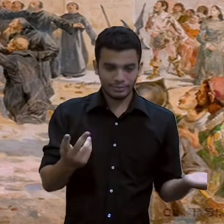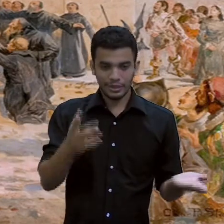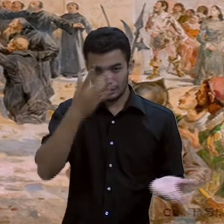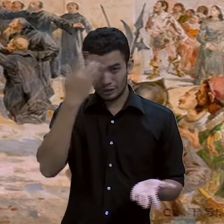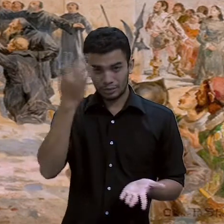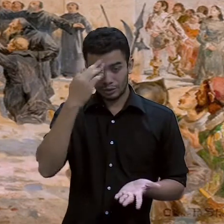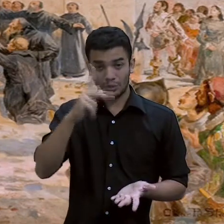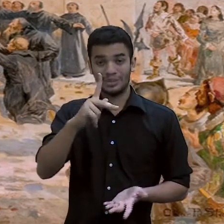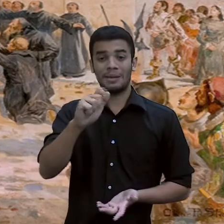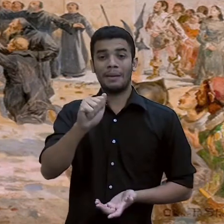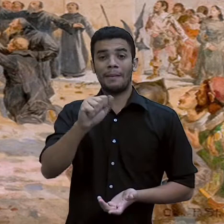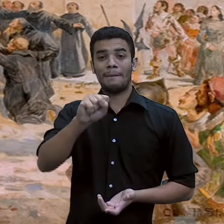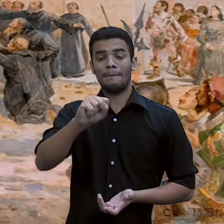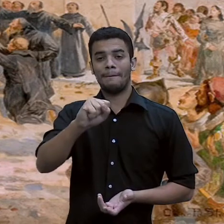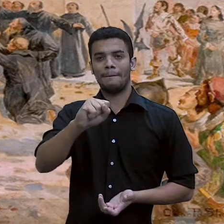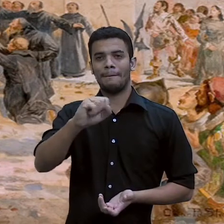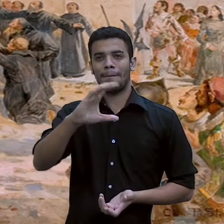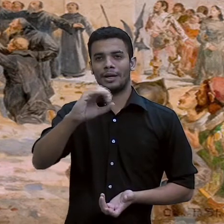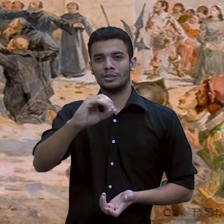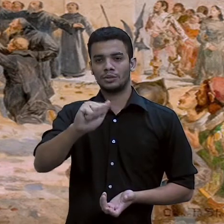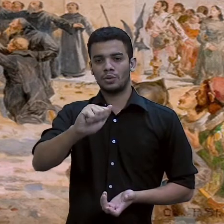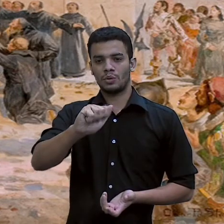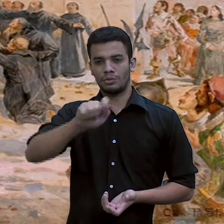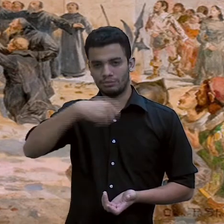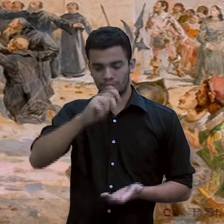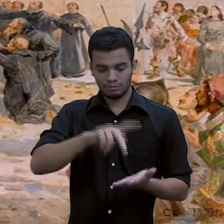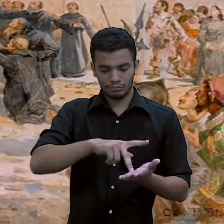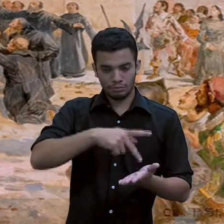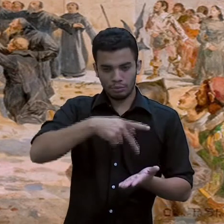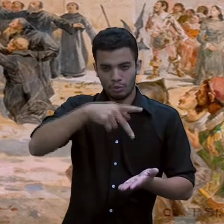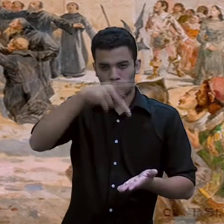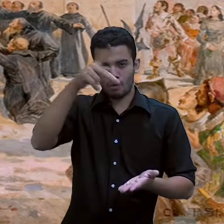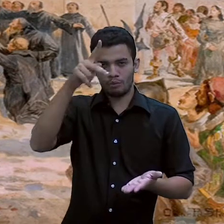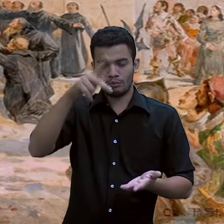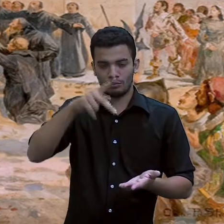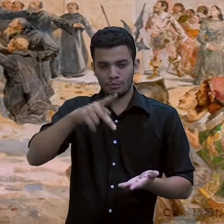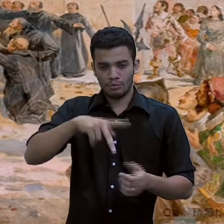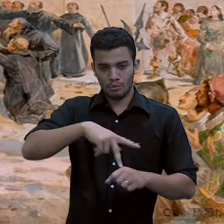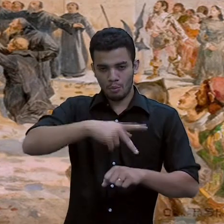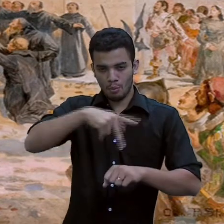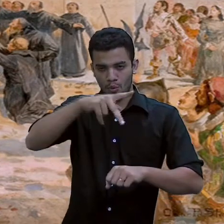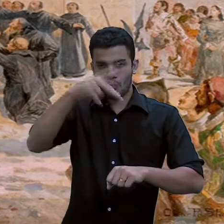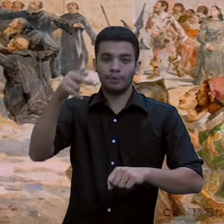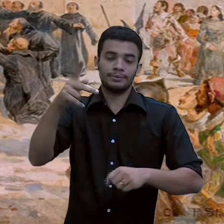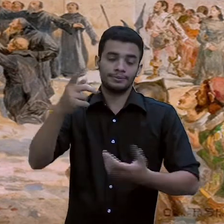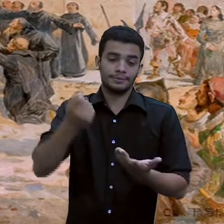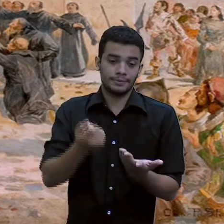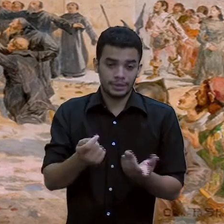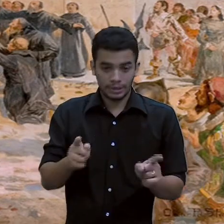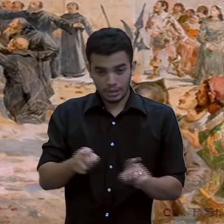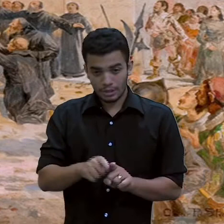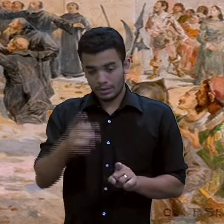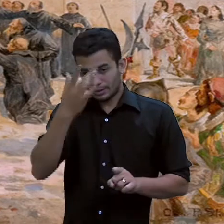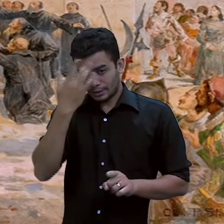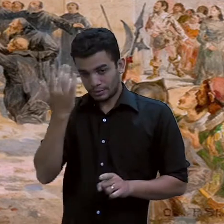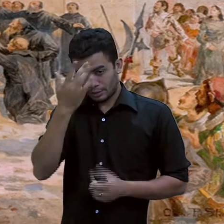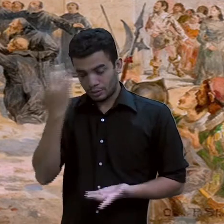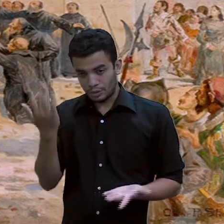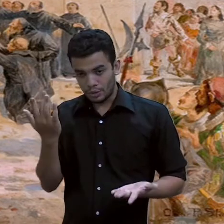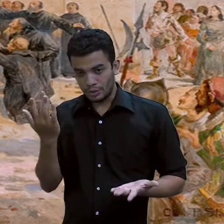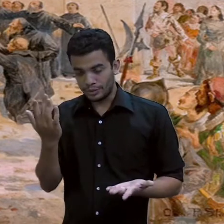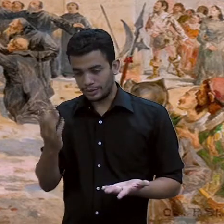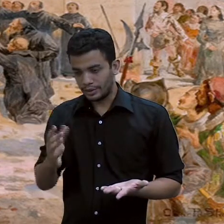e o Natal eram datas de grande prestígio. Também eram celebradas missas, procissões, comes